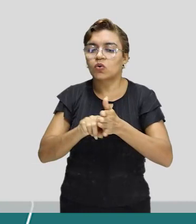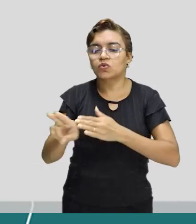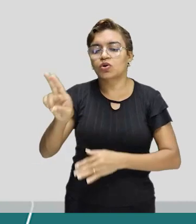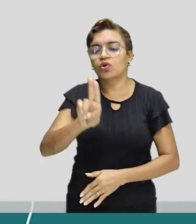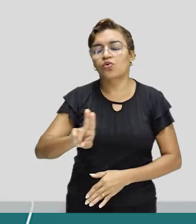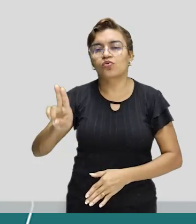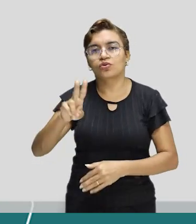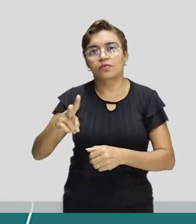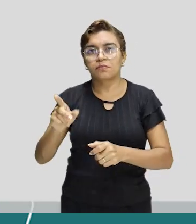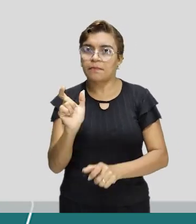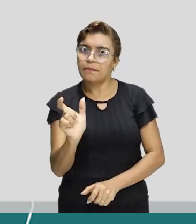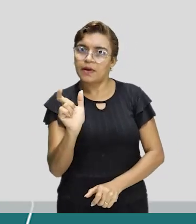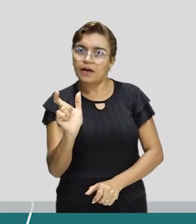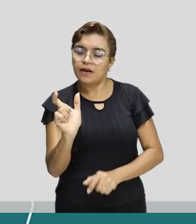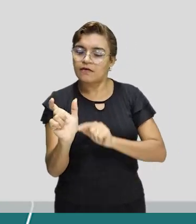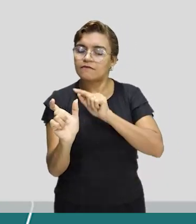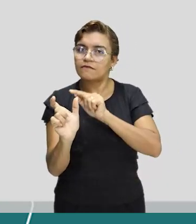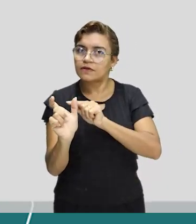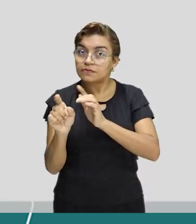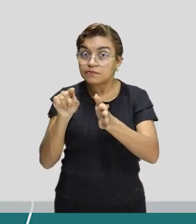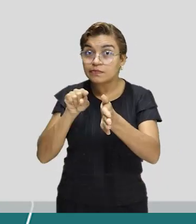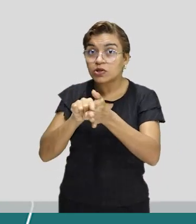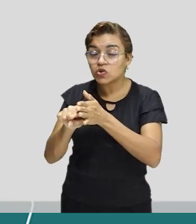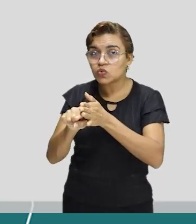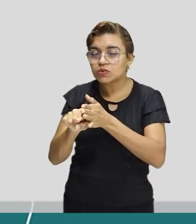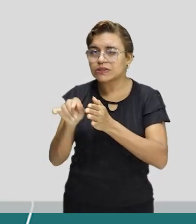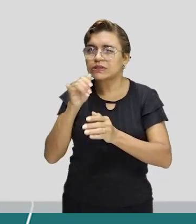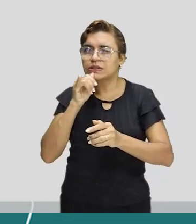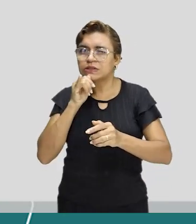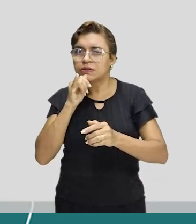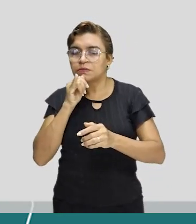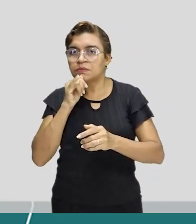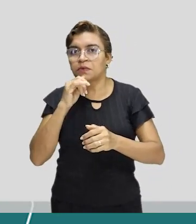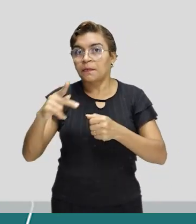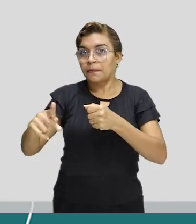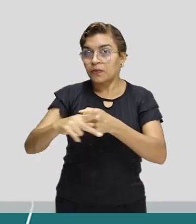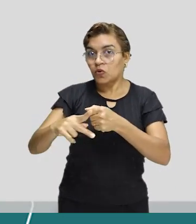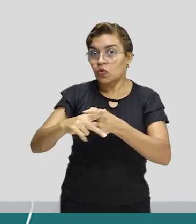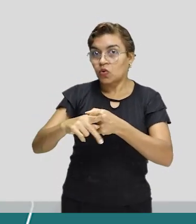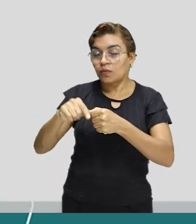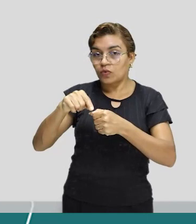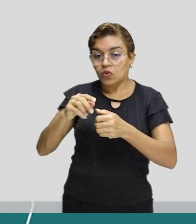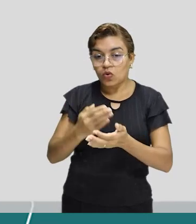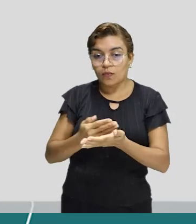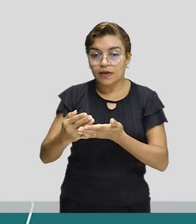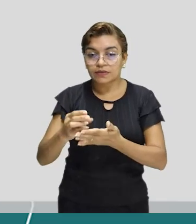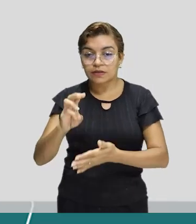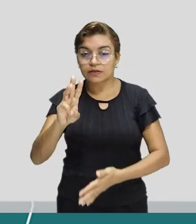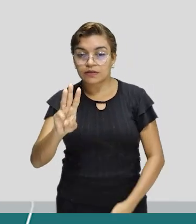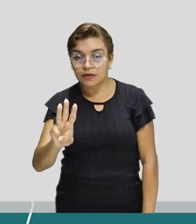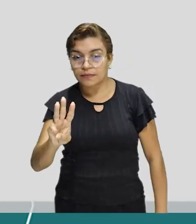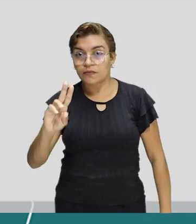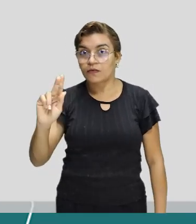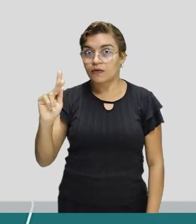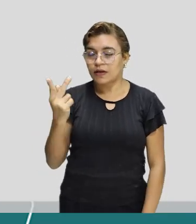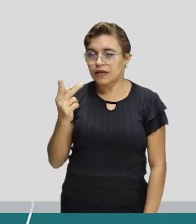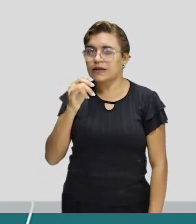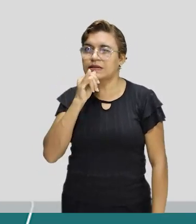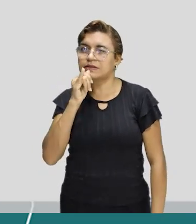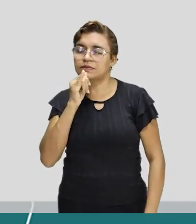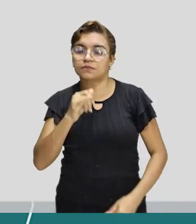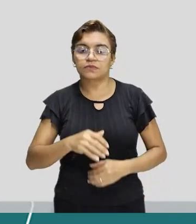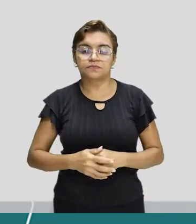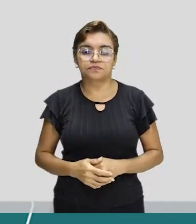palavrinhas interrogativas, que são aqueles pronomes que, em sua grande maioria, começam com WH. Então, você pode ouvir uma